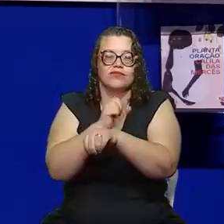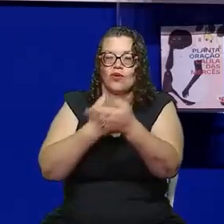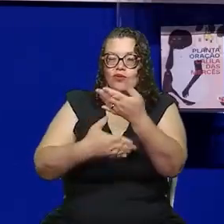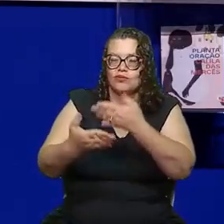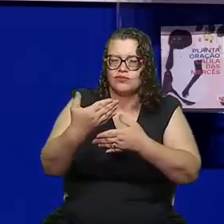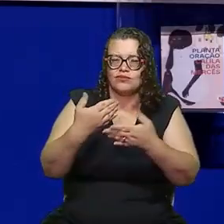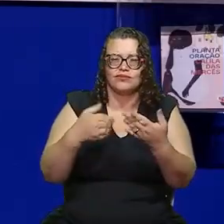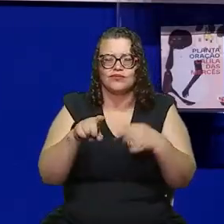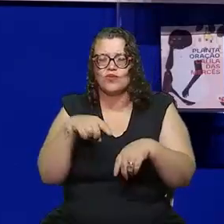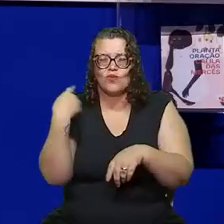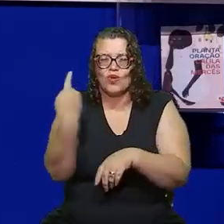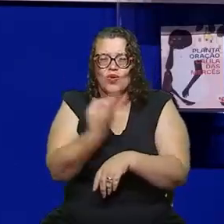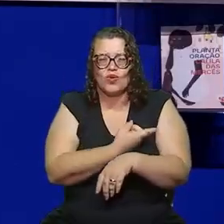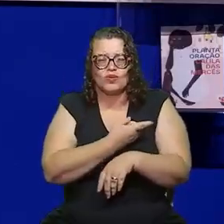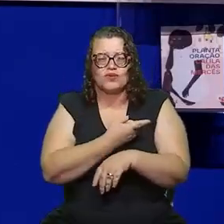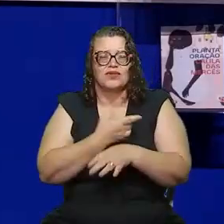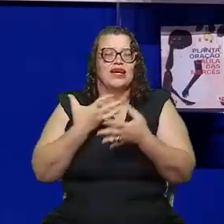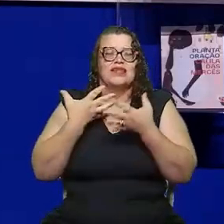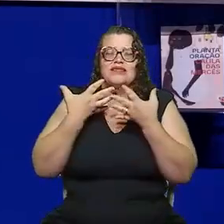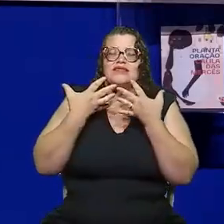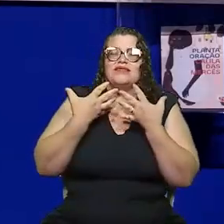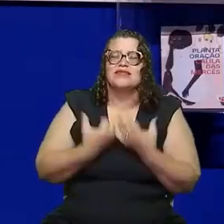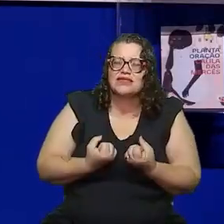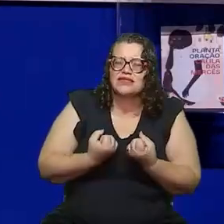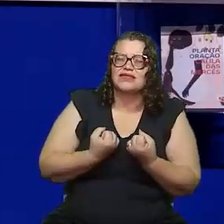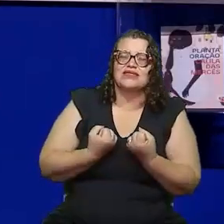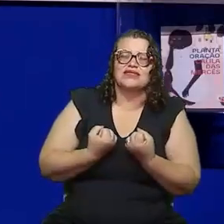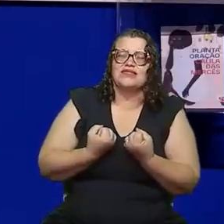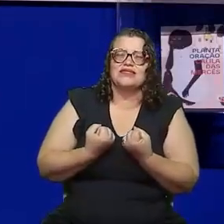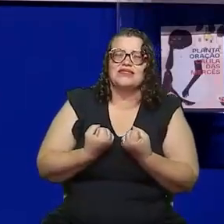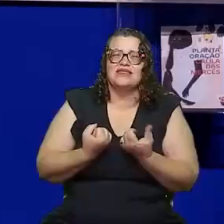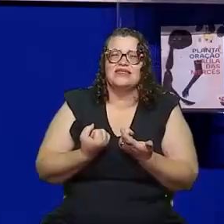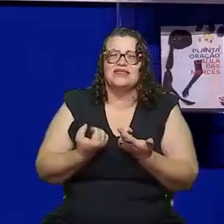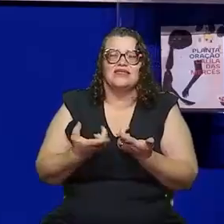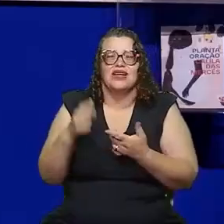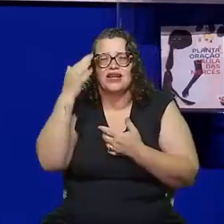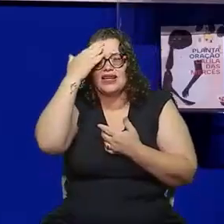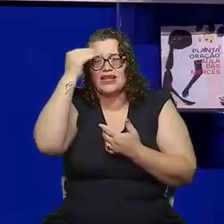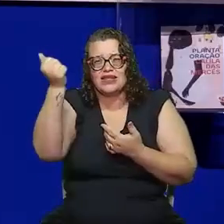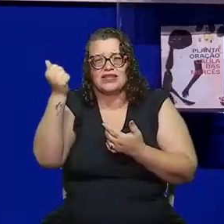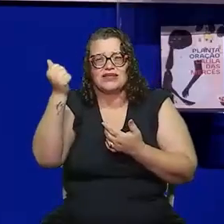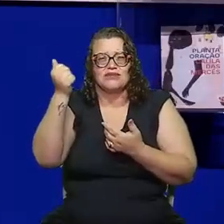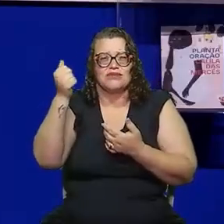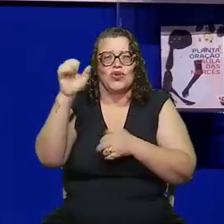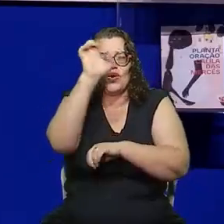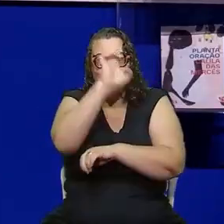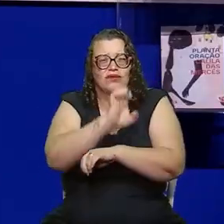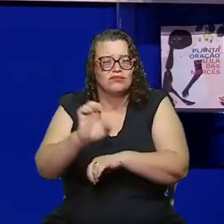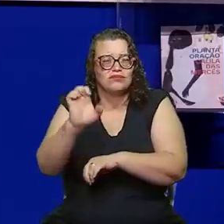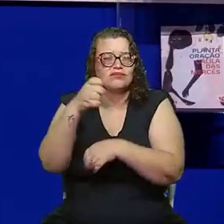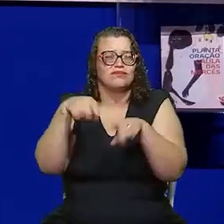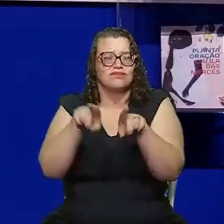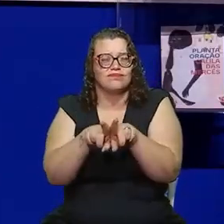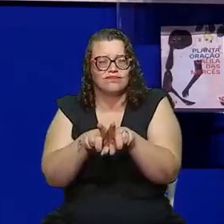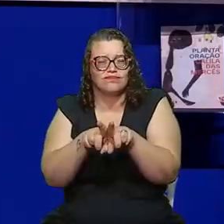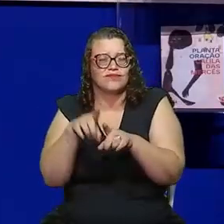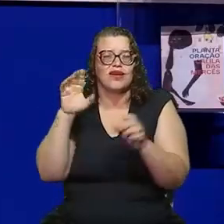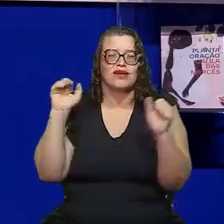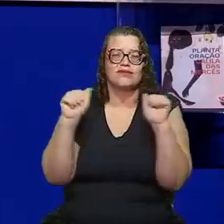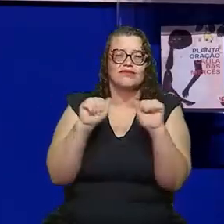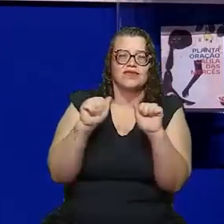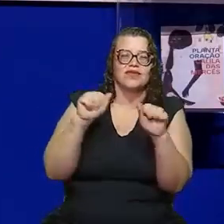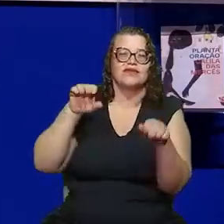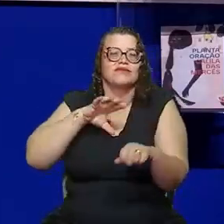gente está um pouco exausto desses links com a sabedoria europeia. Por mais que eu ame